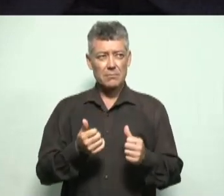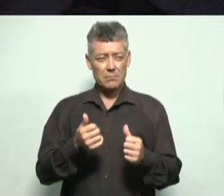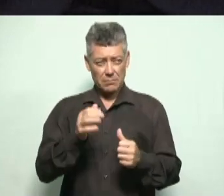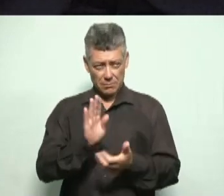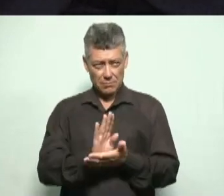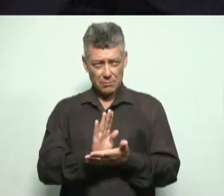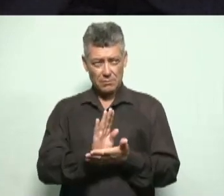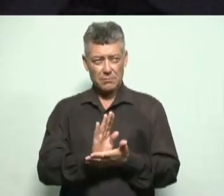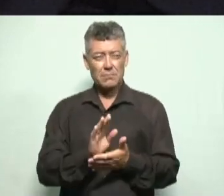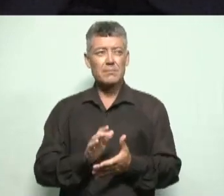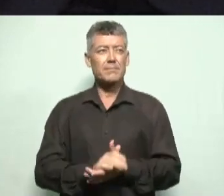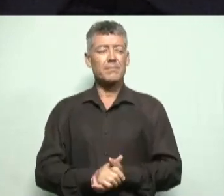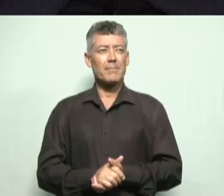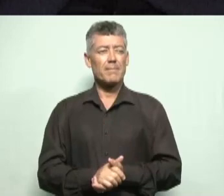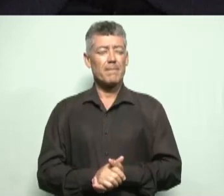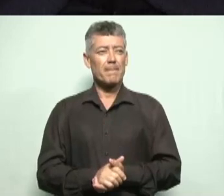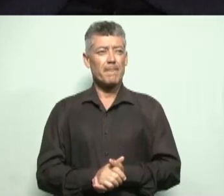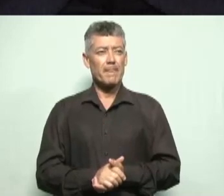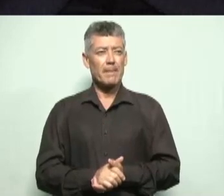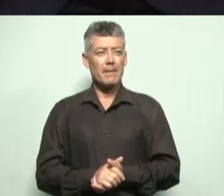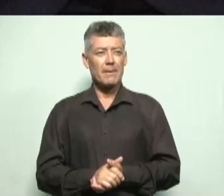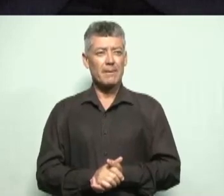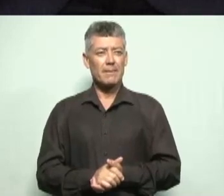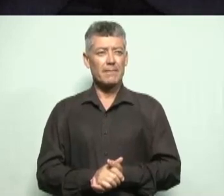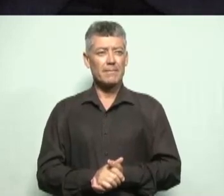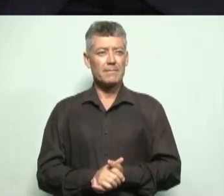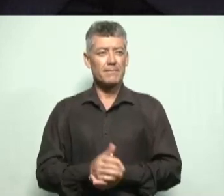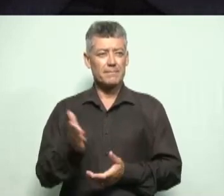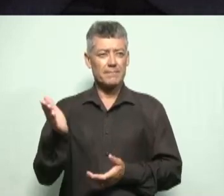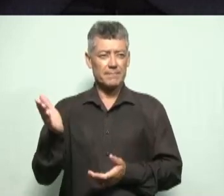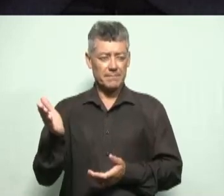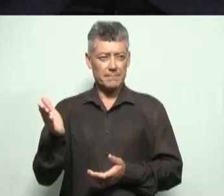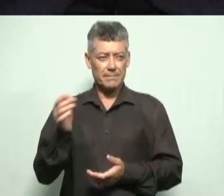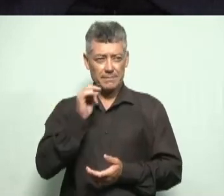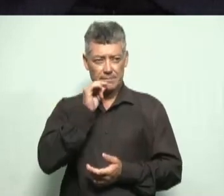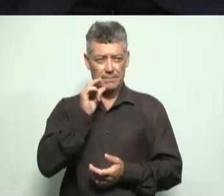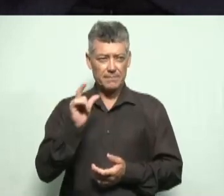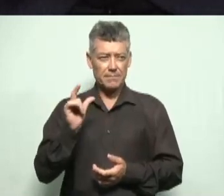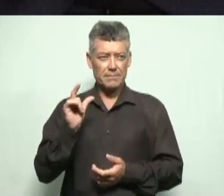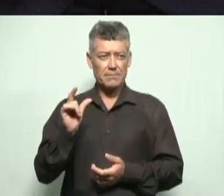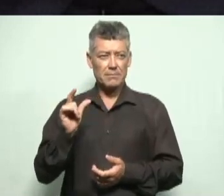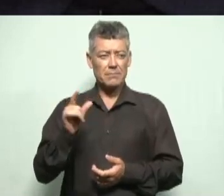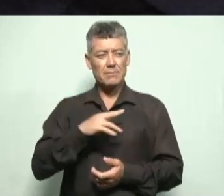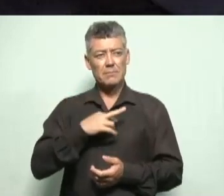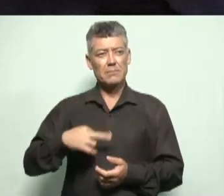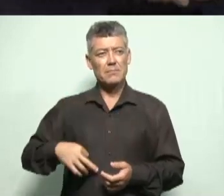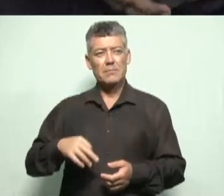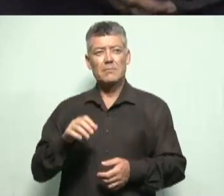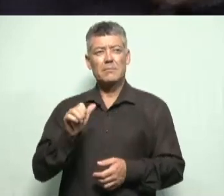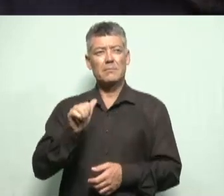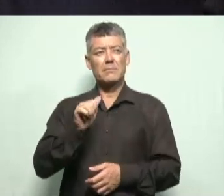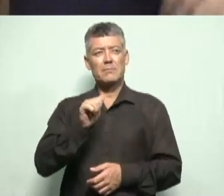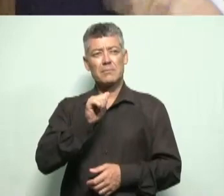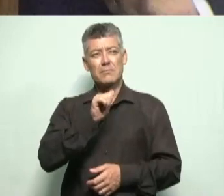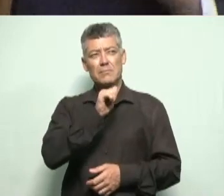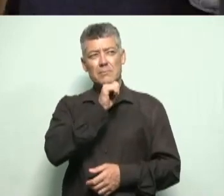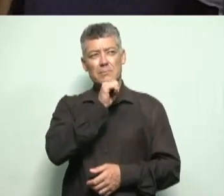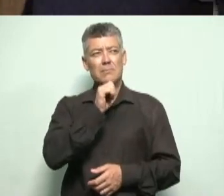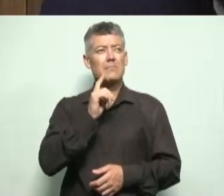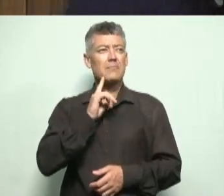Bacurau, do União. Antes que eu me pronuncie, eu passo a palavra para o vereador Anso Lopes, do